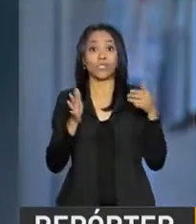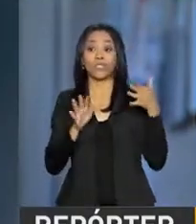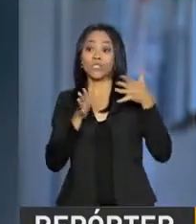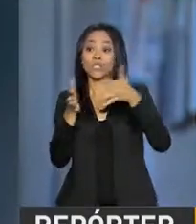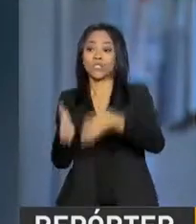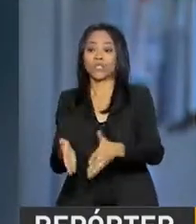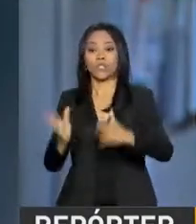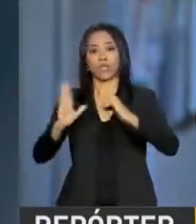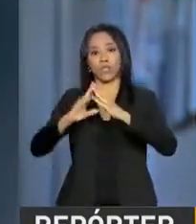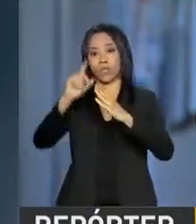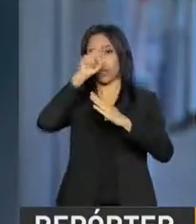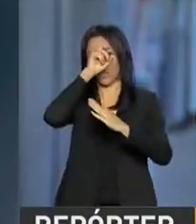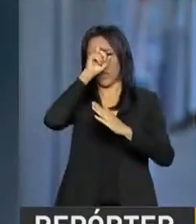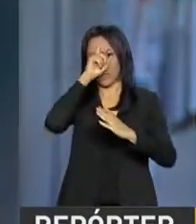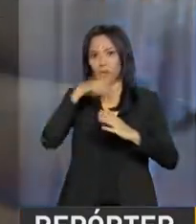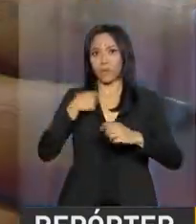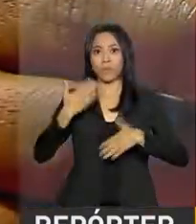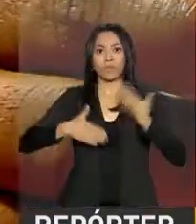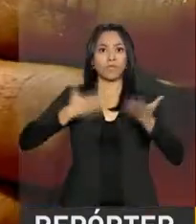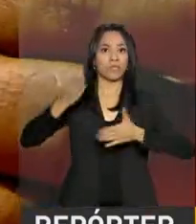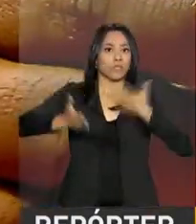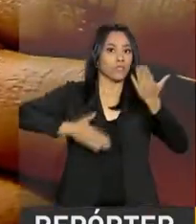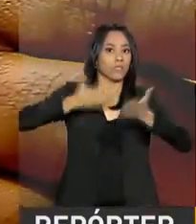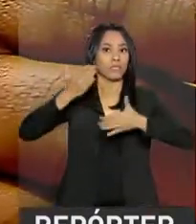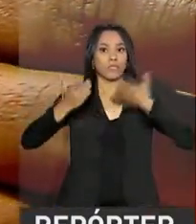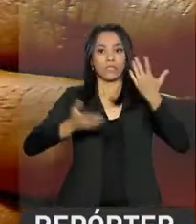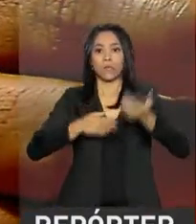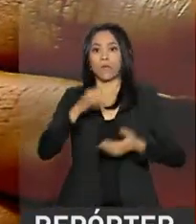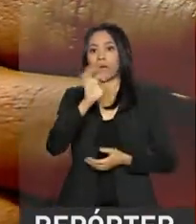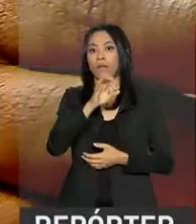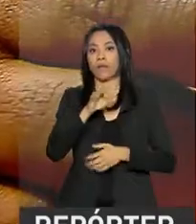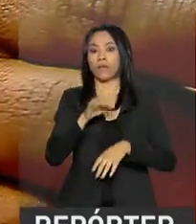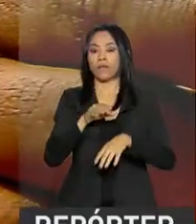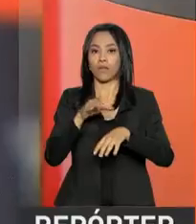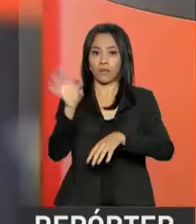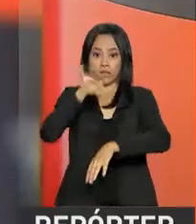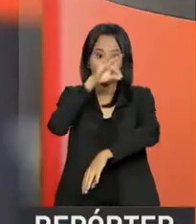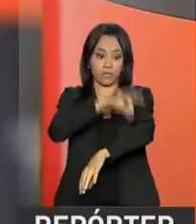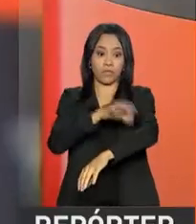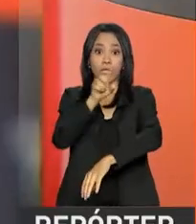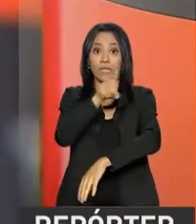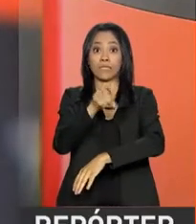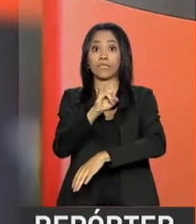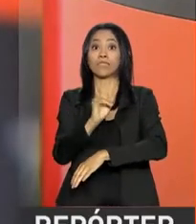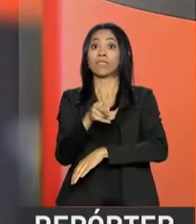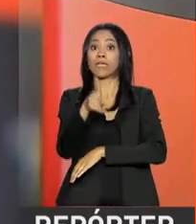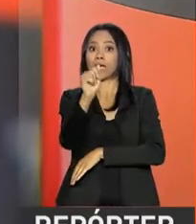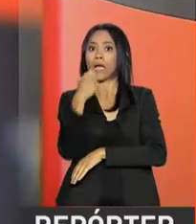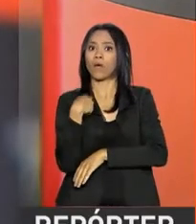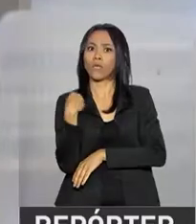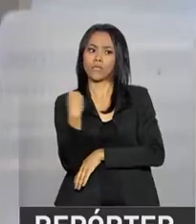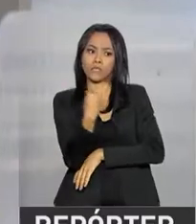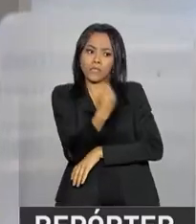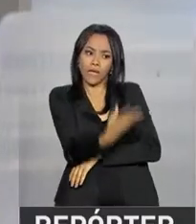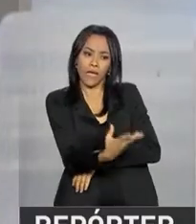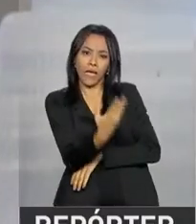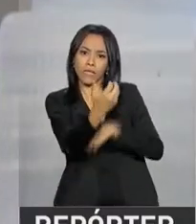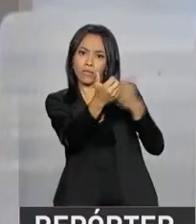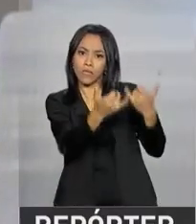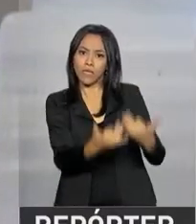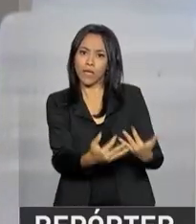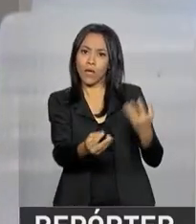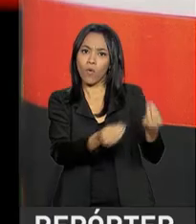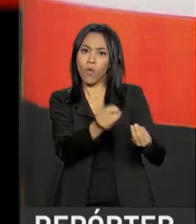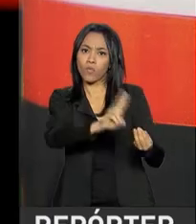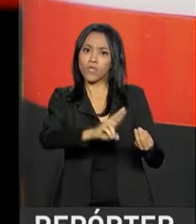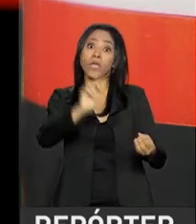e para as consultas com a inquietude da zica então o fato de você entregar o repelente explicar pra elas como se lisa e que vai ter no